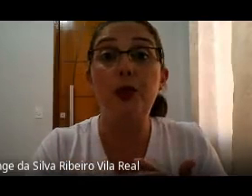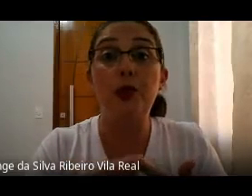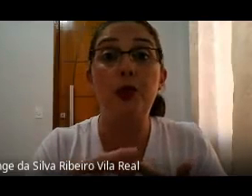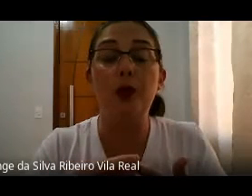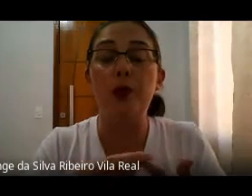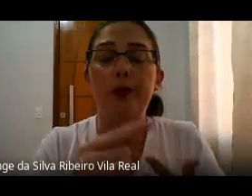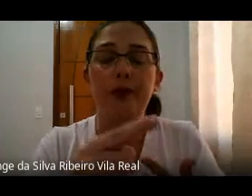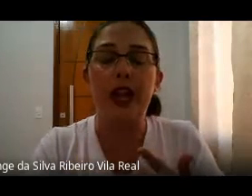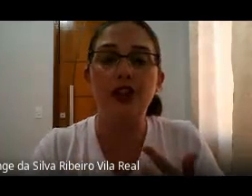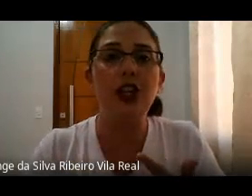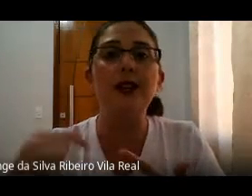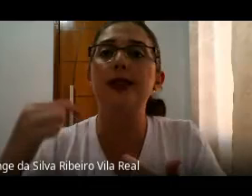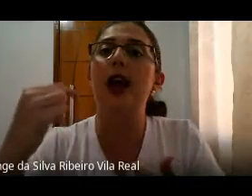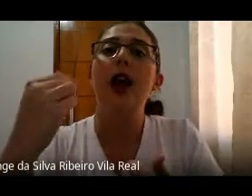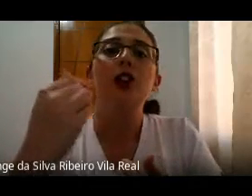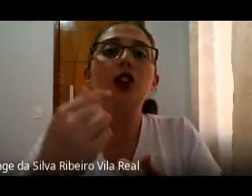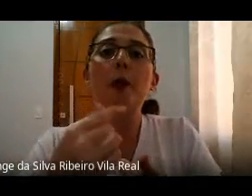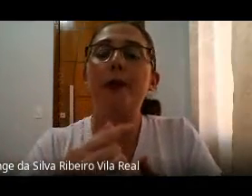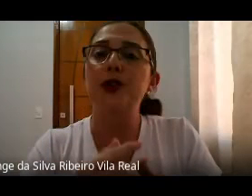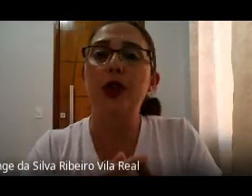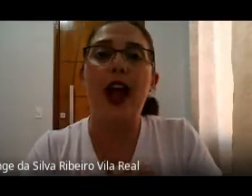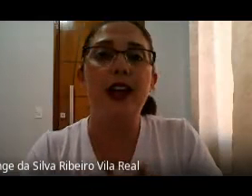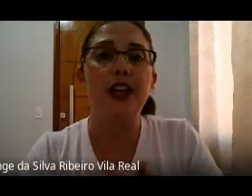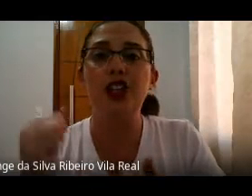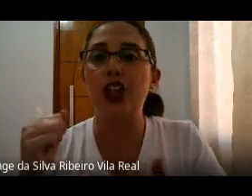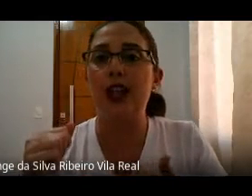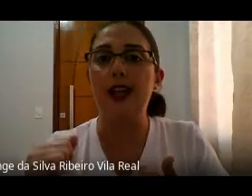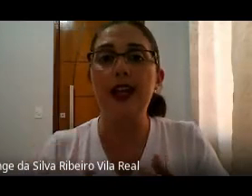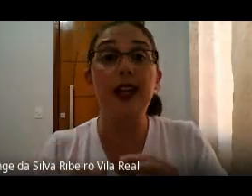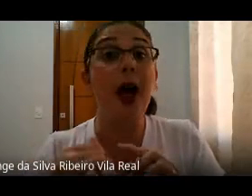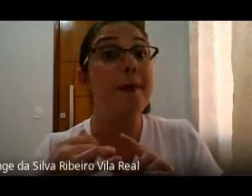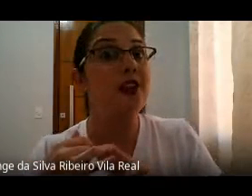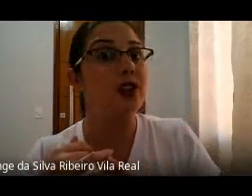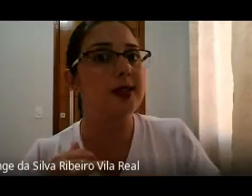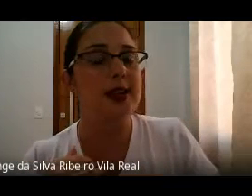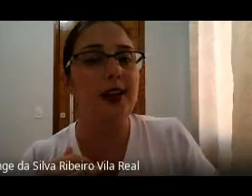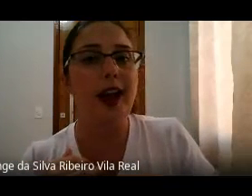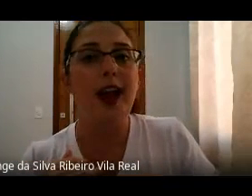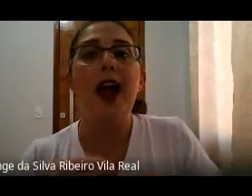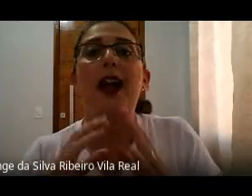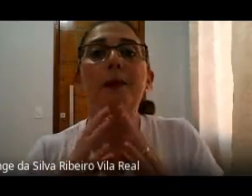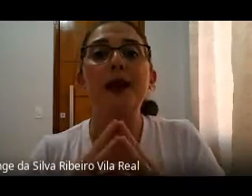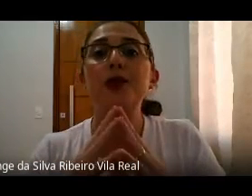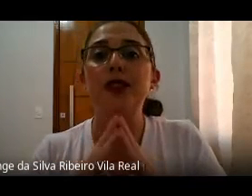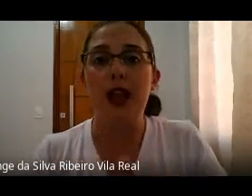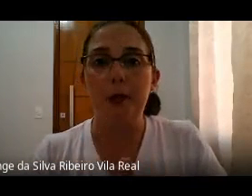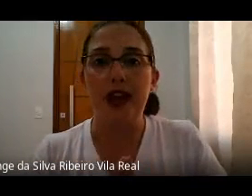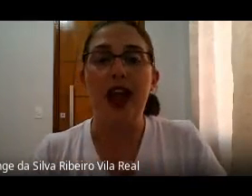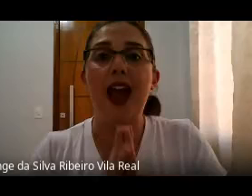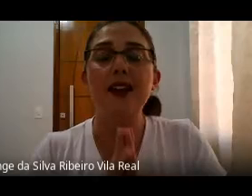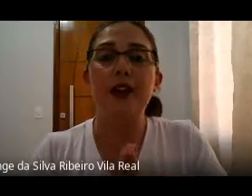repente, um dentista, sou uma pessoa da área da engenharia, da medicina.